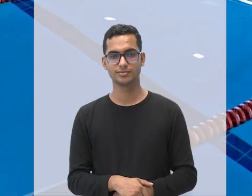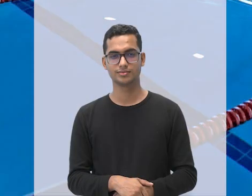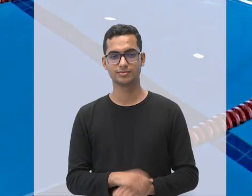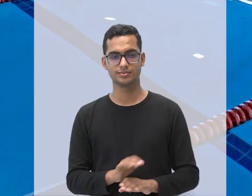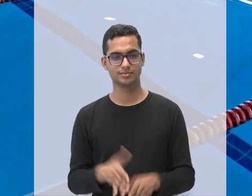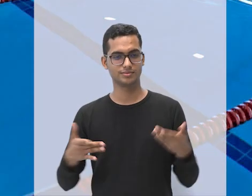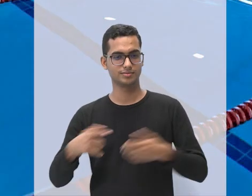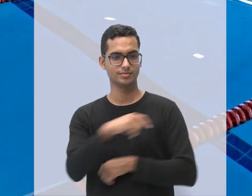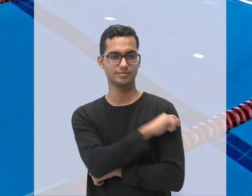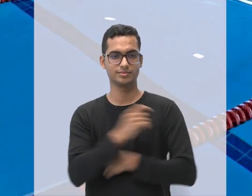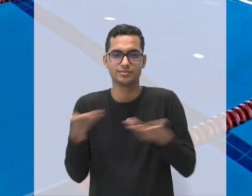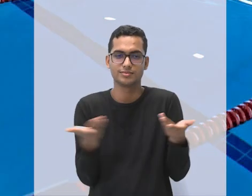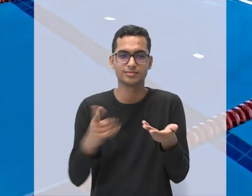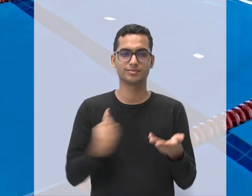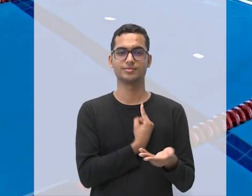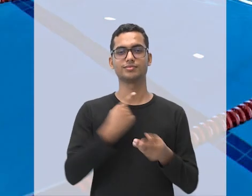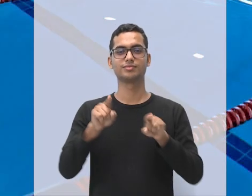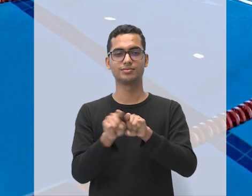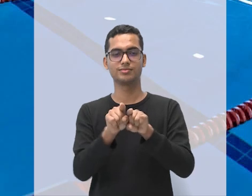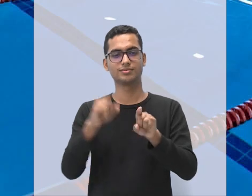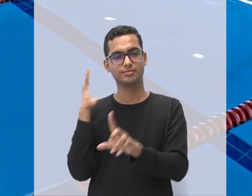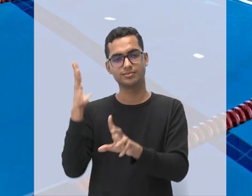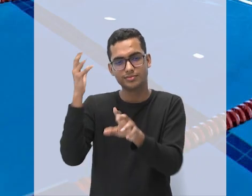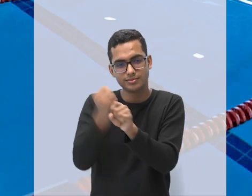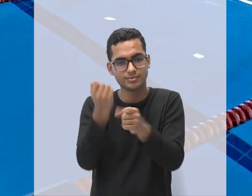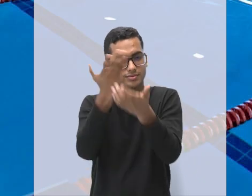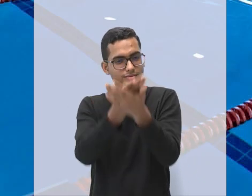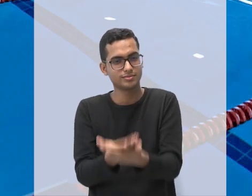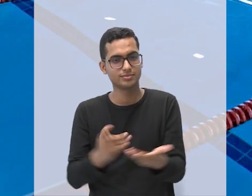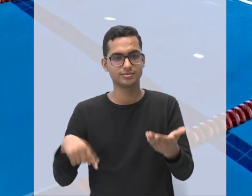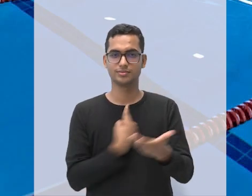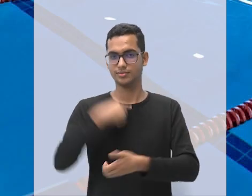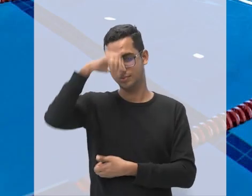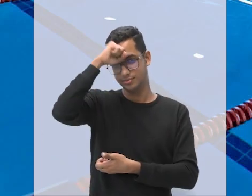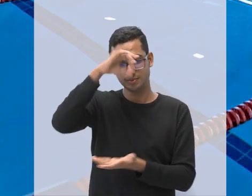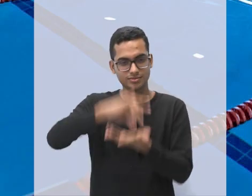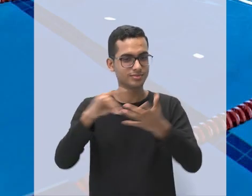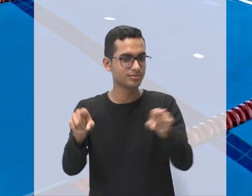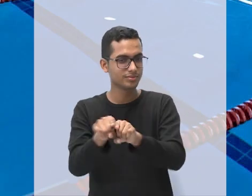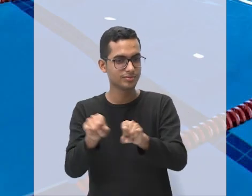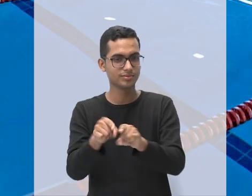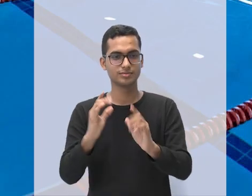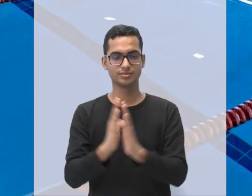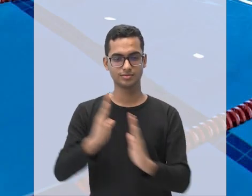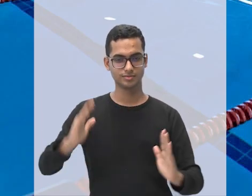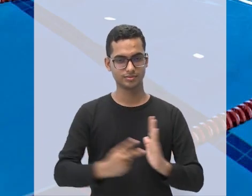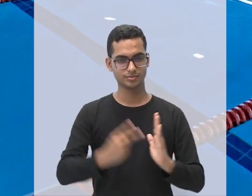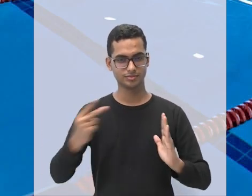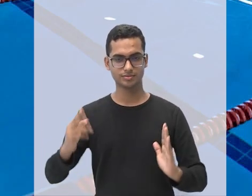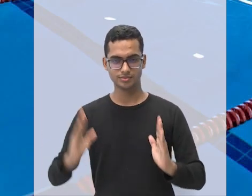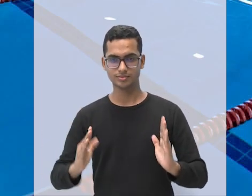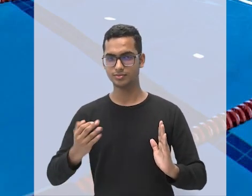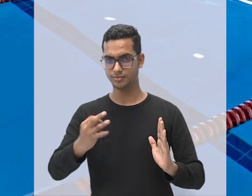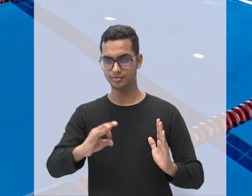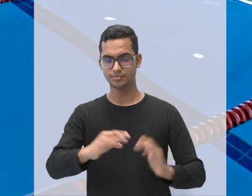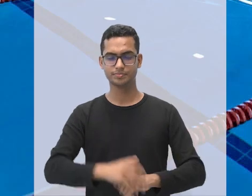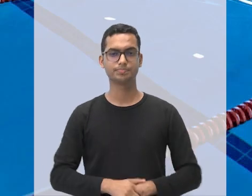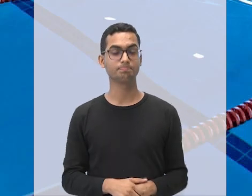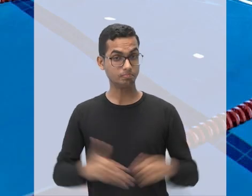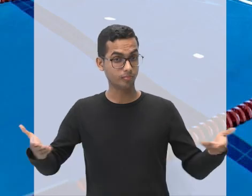Muito bem, então hoje é dia de nós revisarmos tudo aquilo que nós aprendemos, que nós vimos na unidade 2. Vamos lá